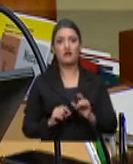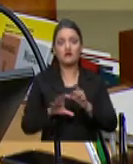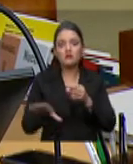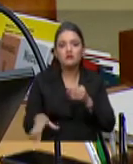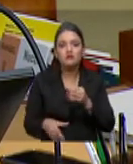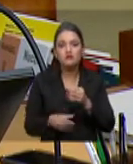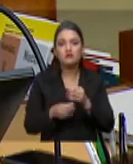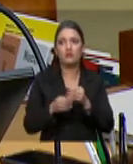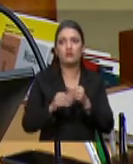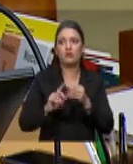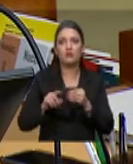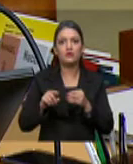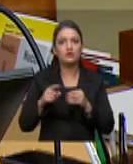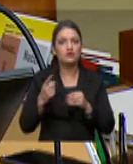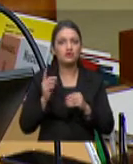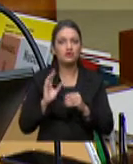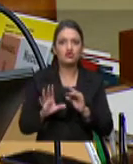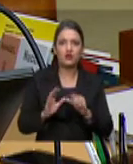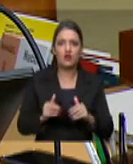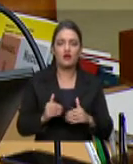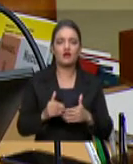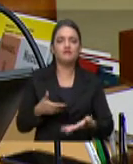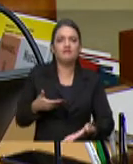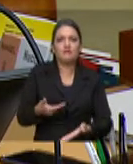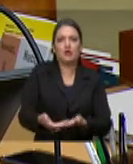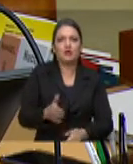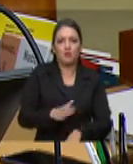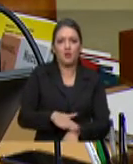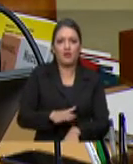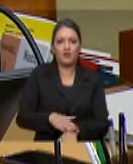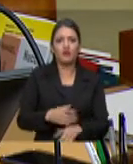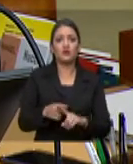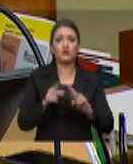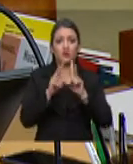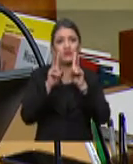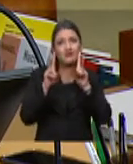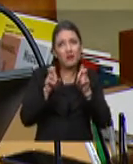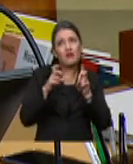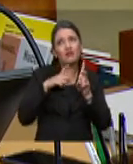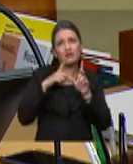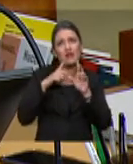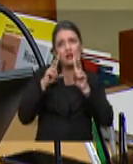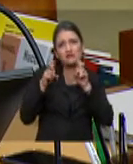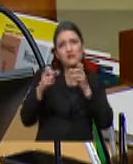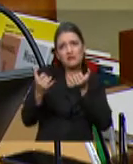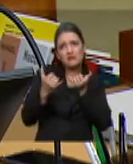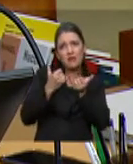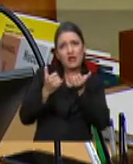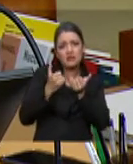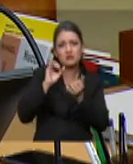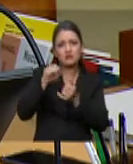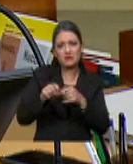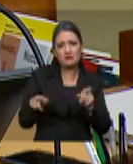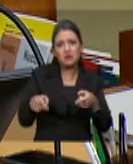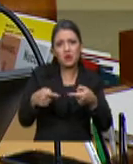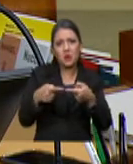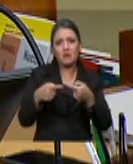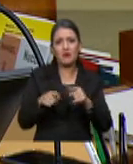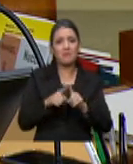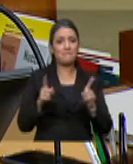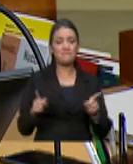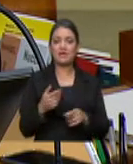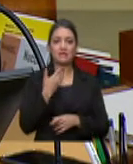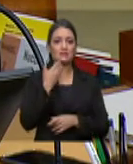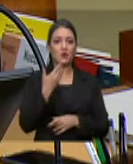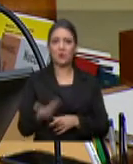superveniente de uma matéria que, embora guarde alguma relação, ela traz um pedido